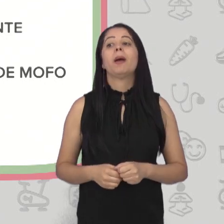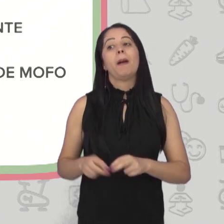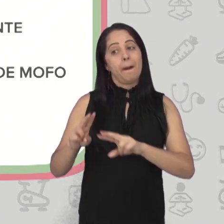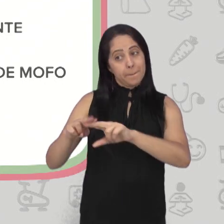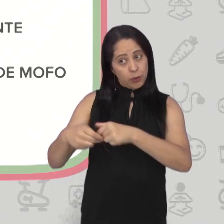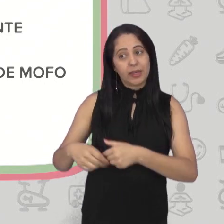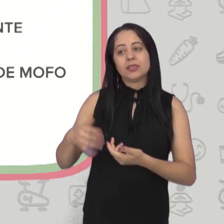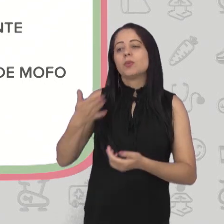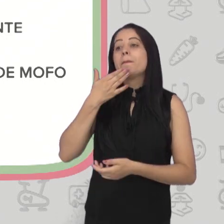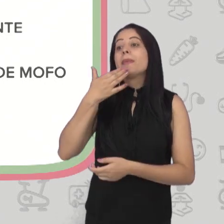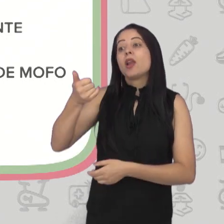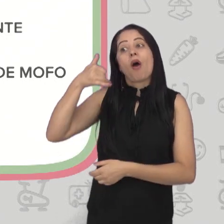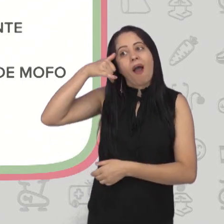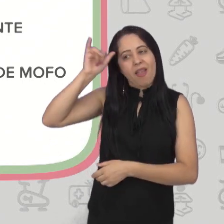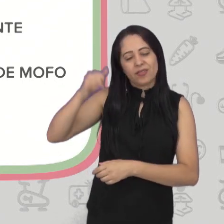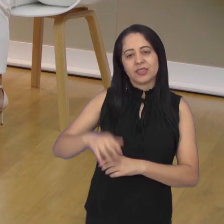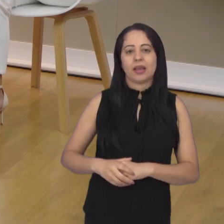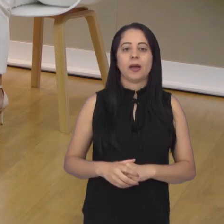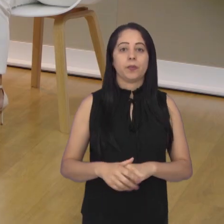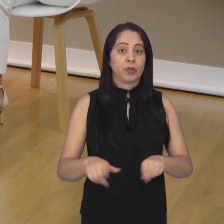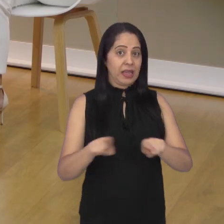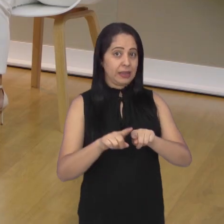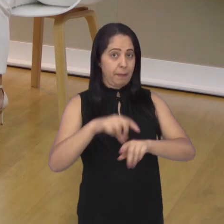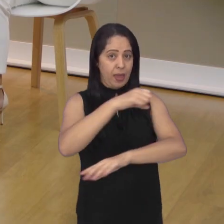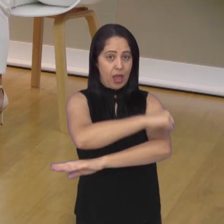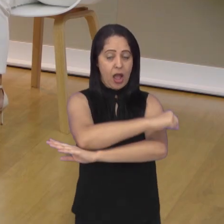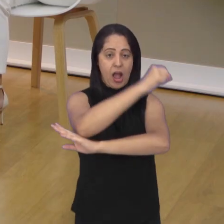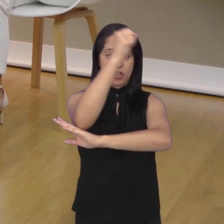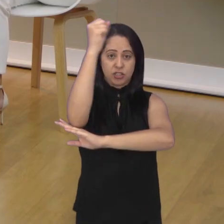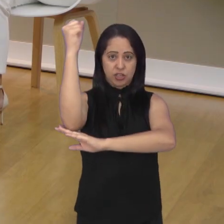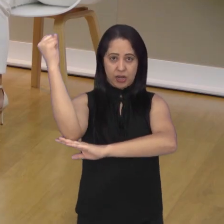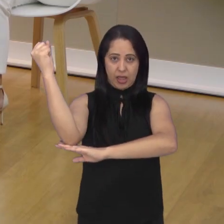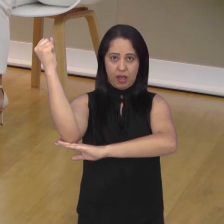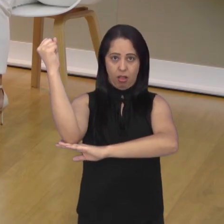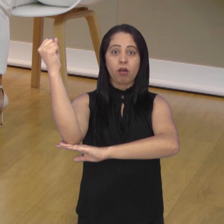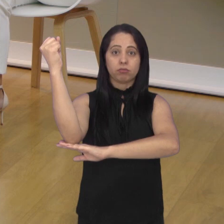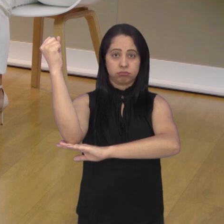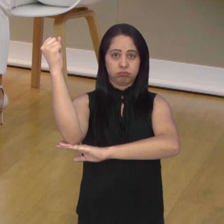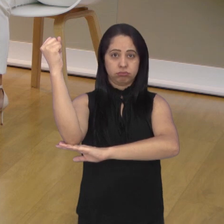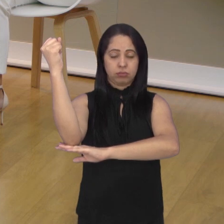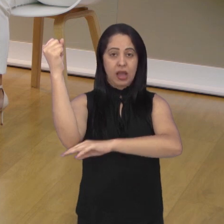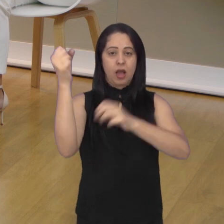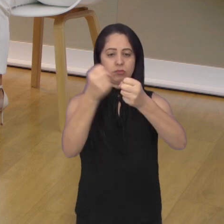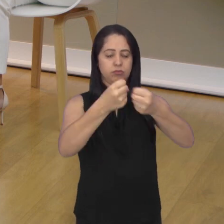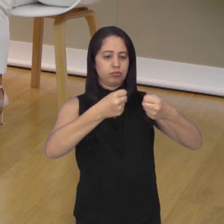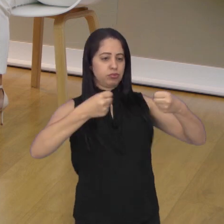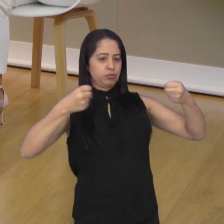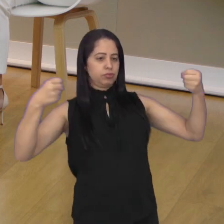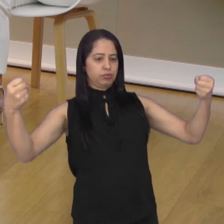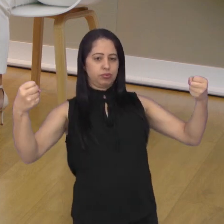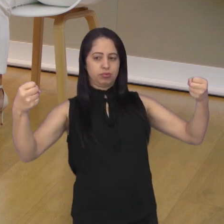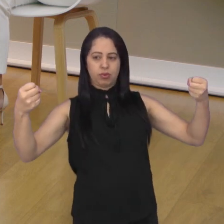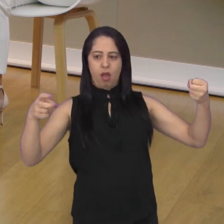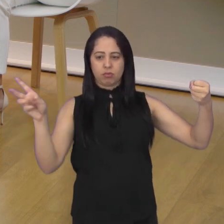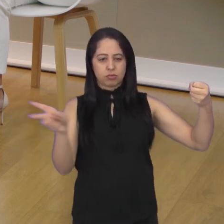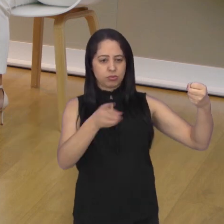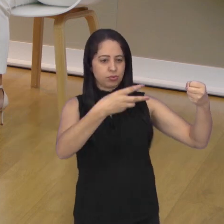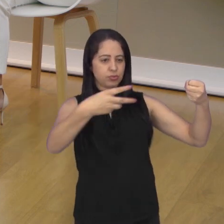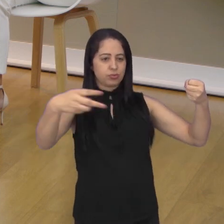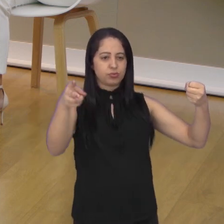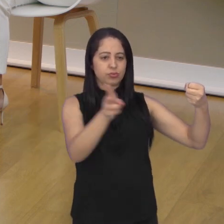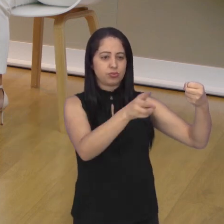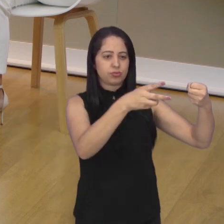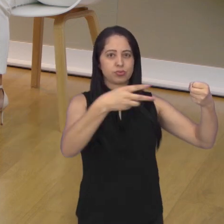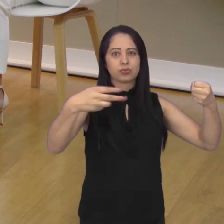passa várias horas e horas, né, em contato. Dormindo, então por isso que a prevenção é super importante. Sim, abrir as janelas, nós falamos aqui, né, para aumentar